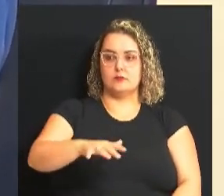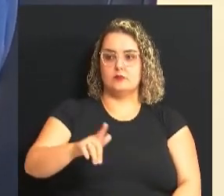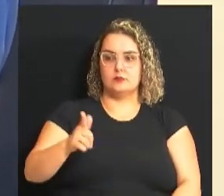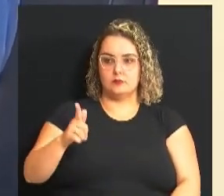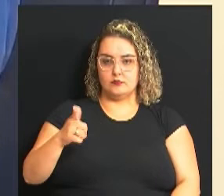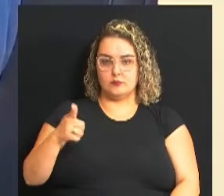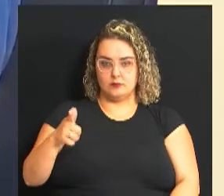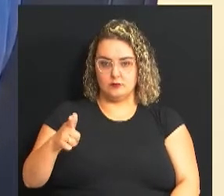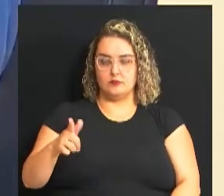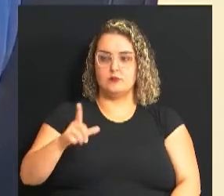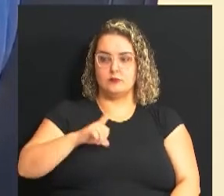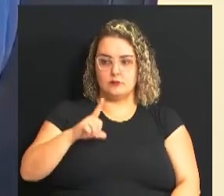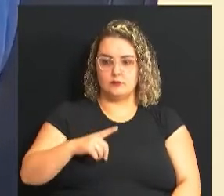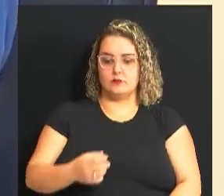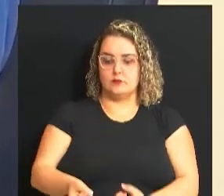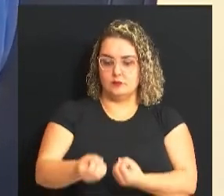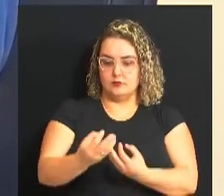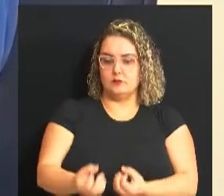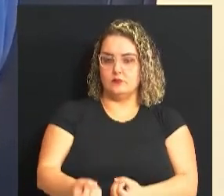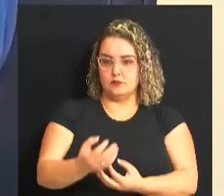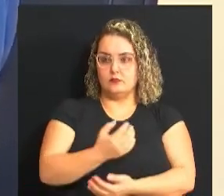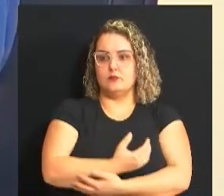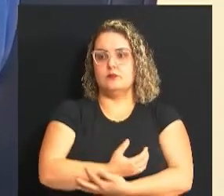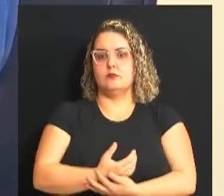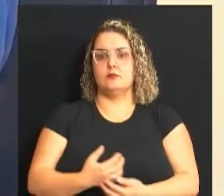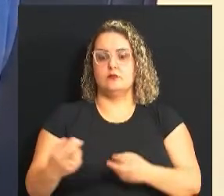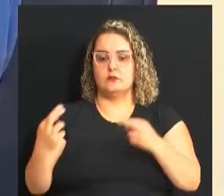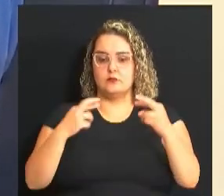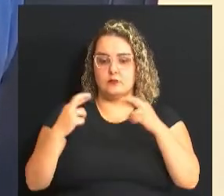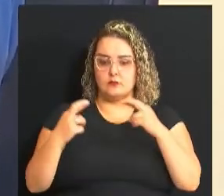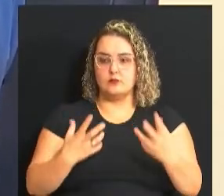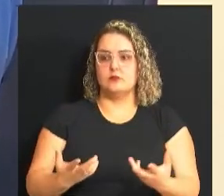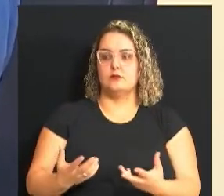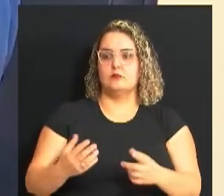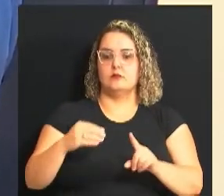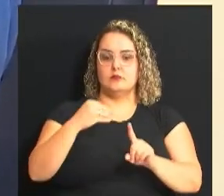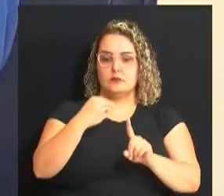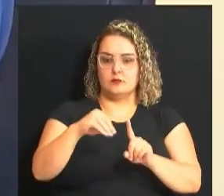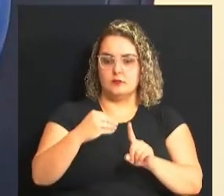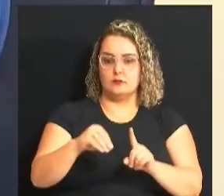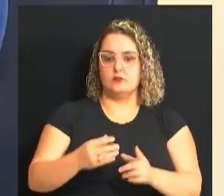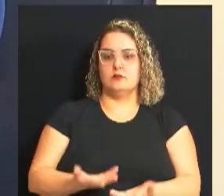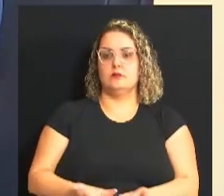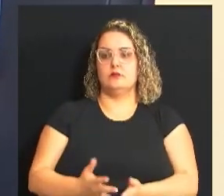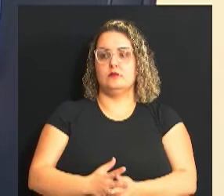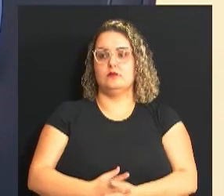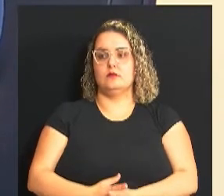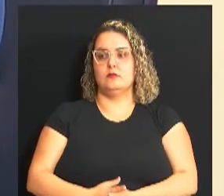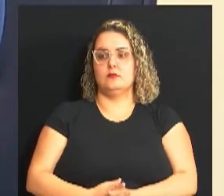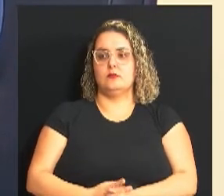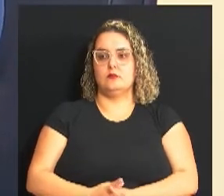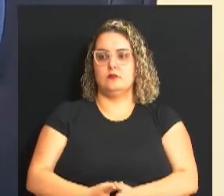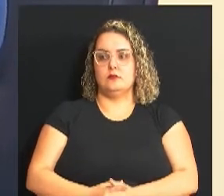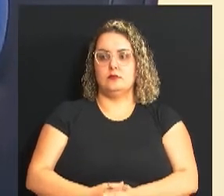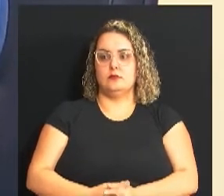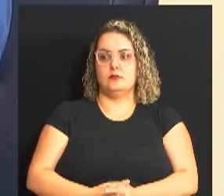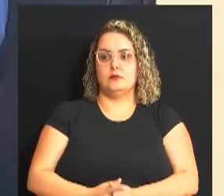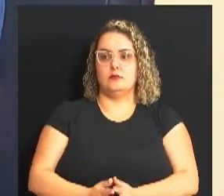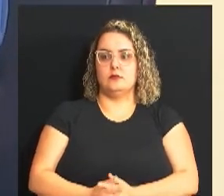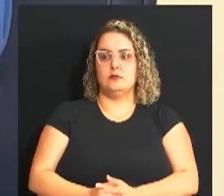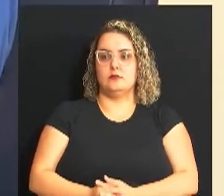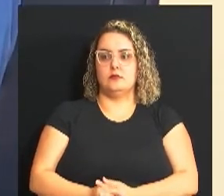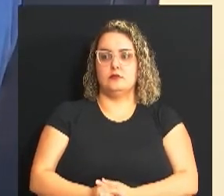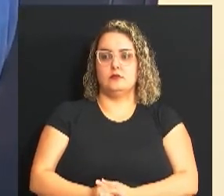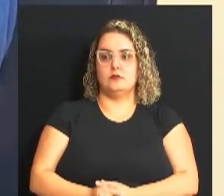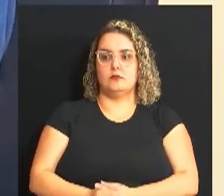tem esses dados de análise de vulnerabilidade, casos de violação